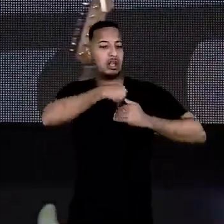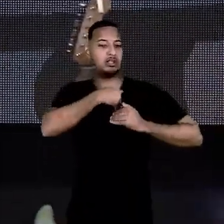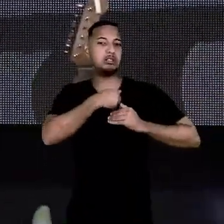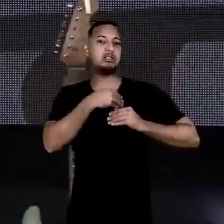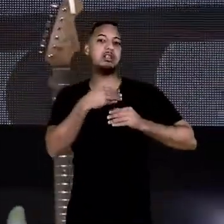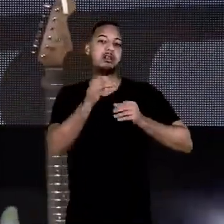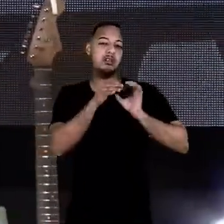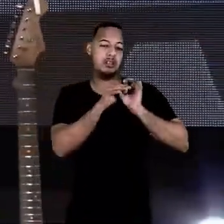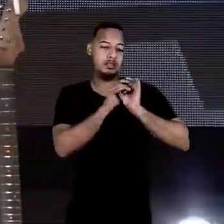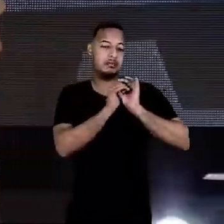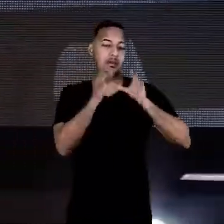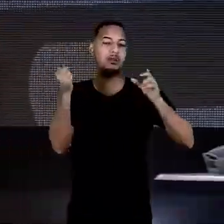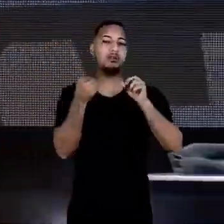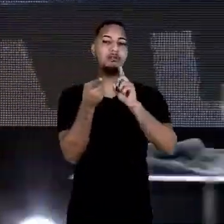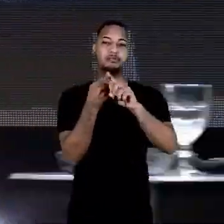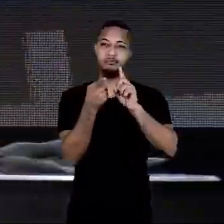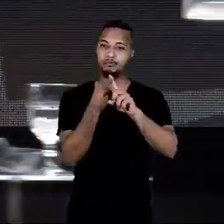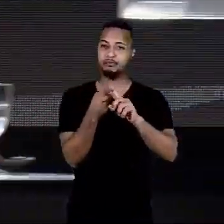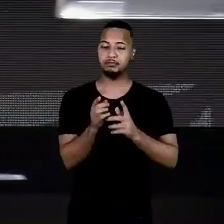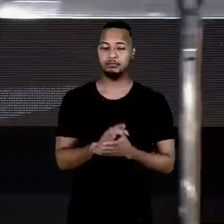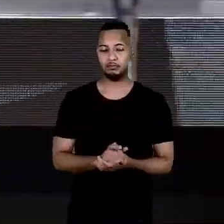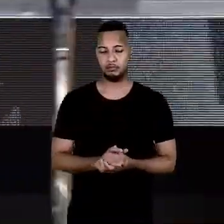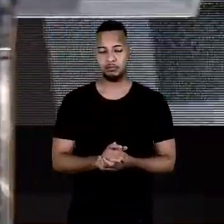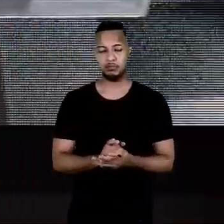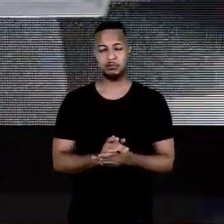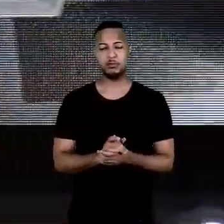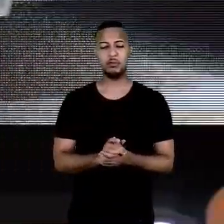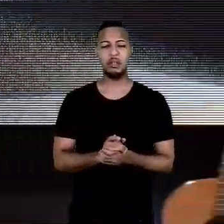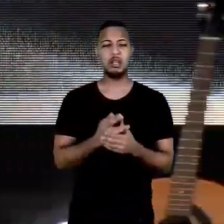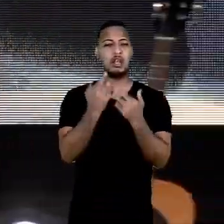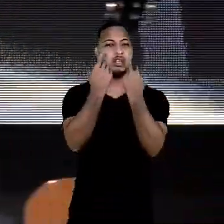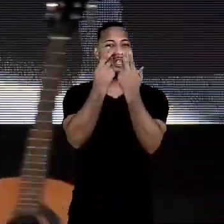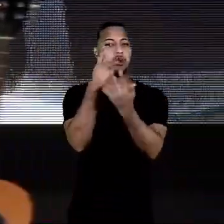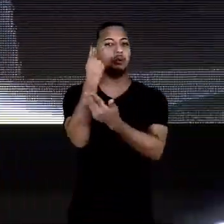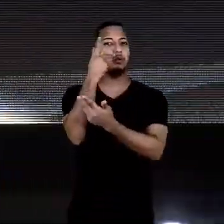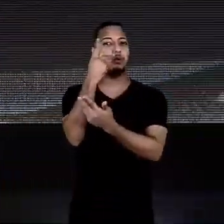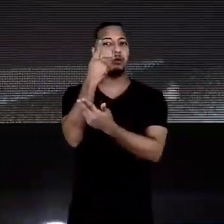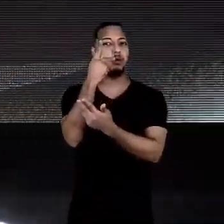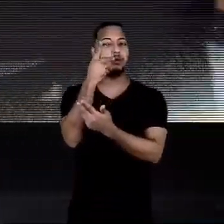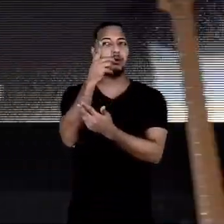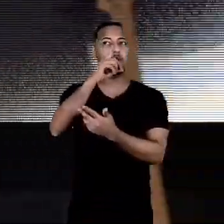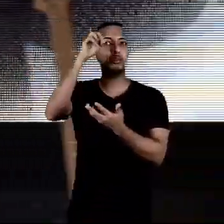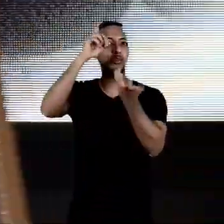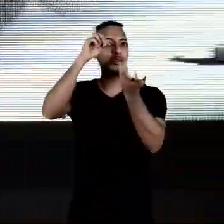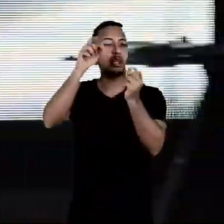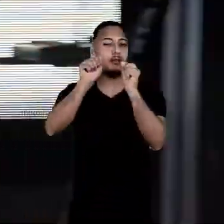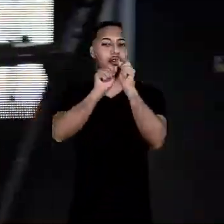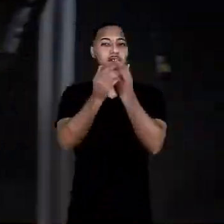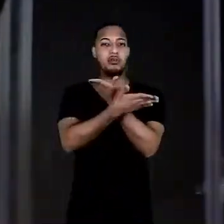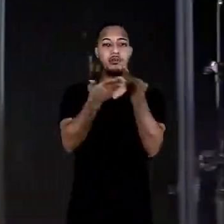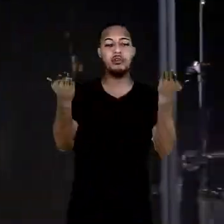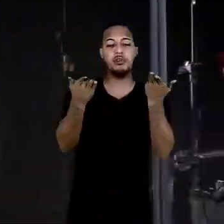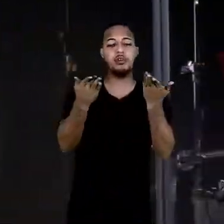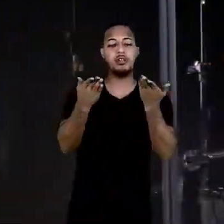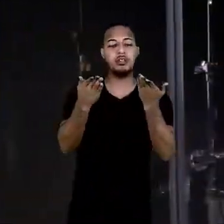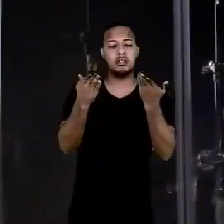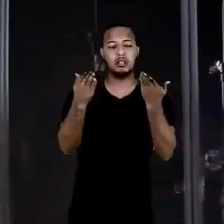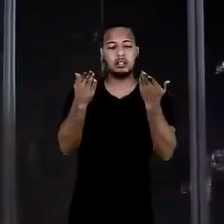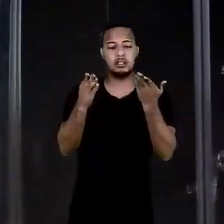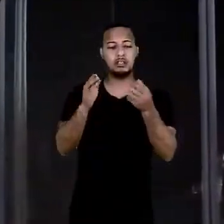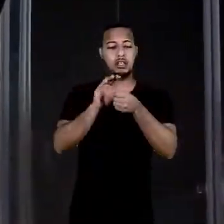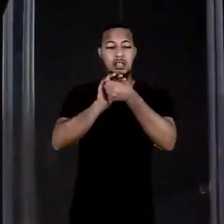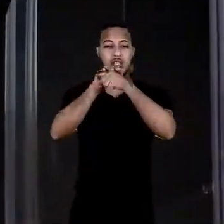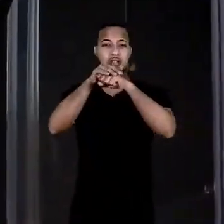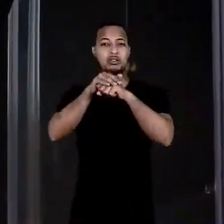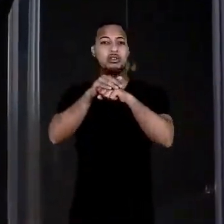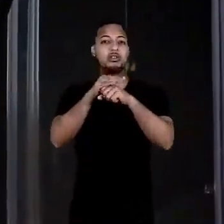onde estava Paulo e Silas. Ei, da mesma forma Deus quer fazer com você dessa tarde, dessa noite. Da mesma forma Deus quer fazer com você que está em